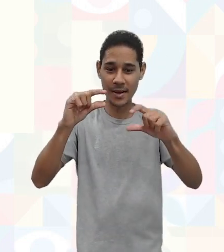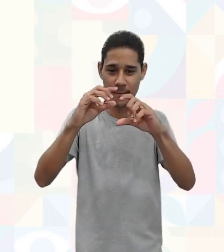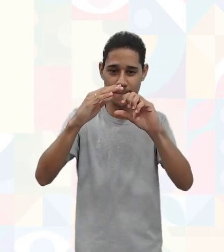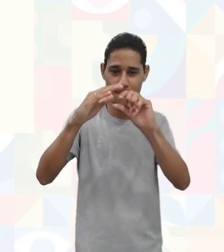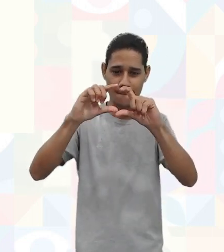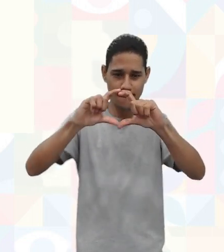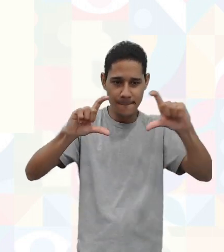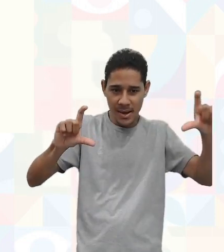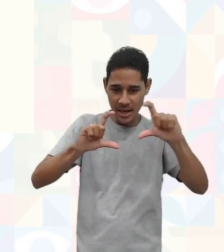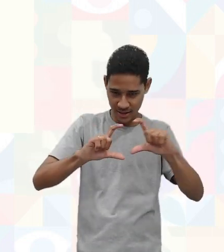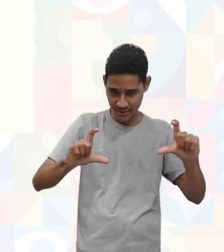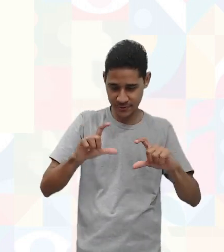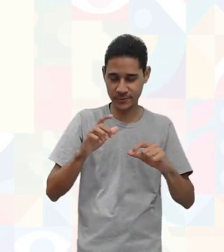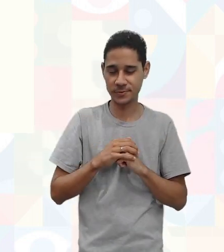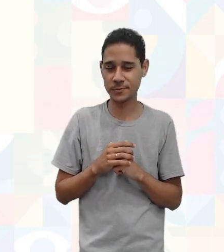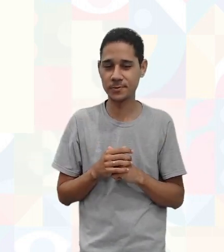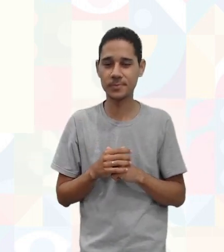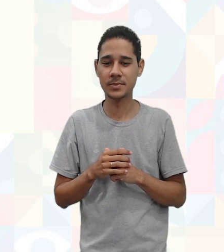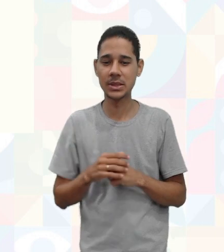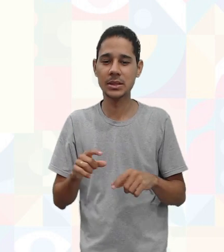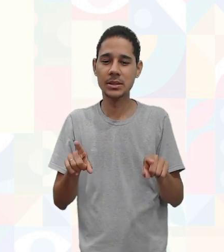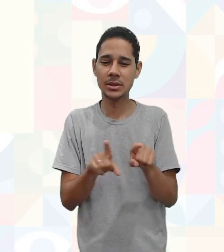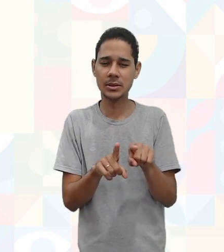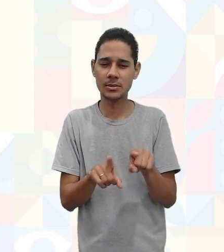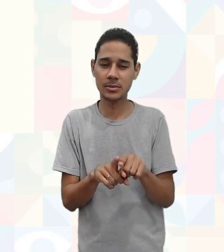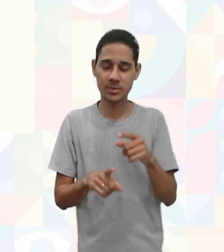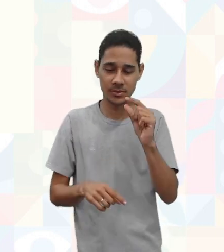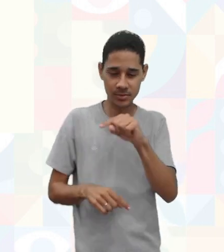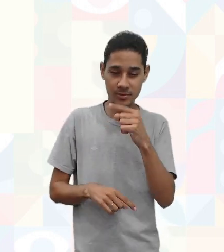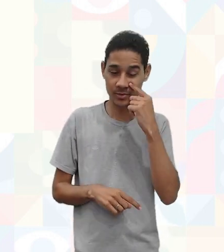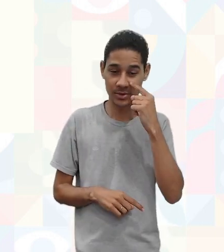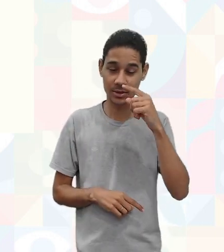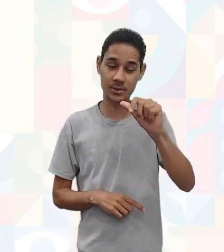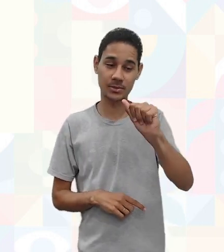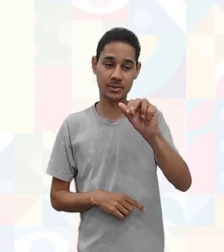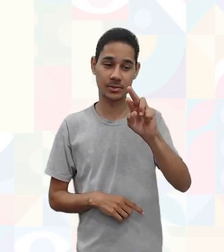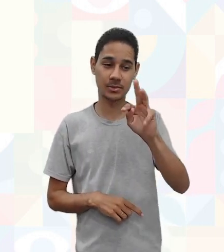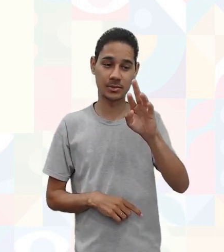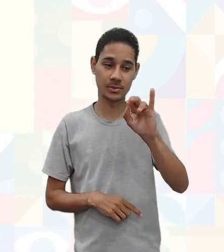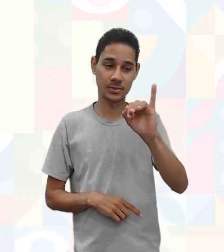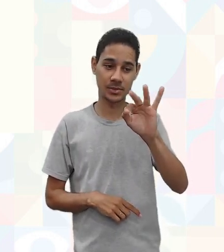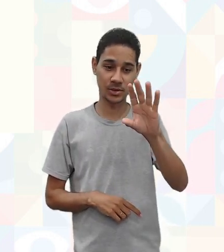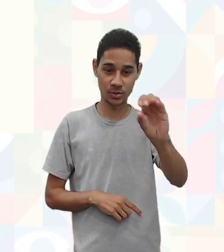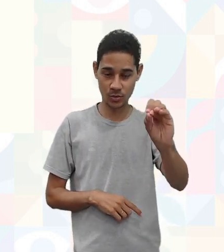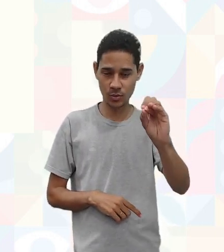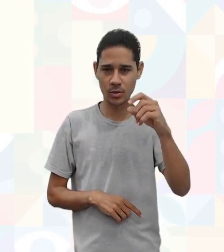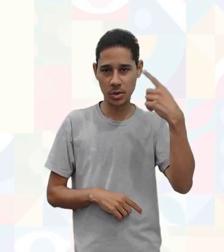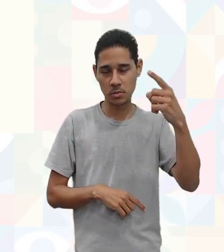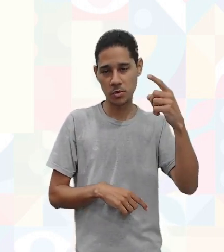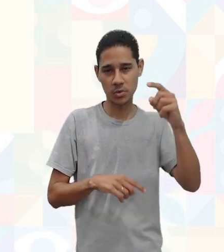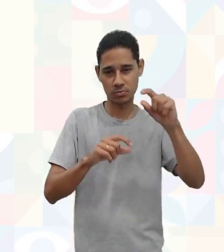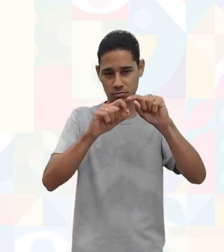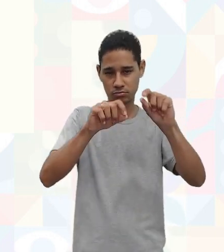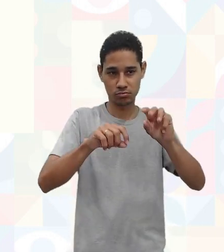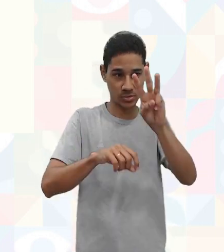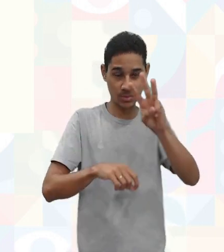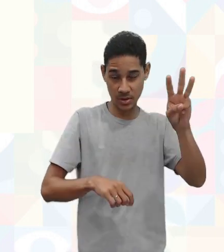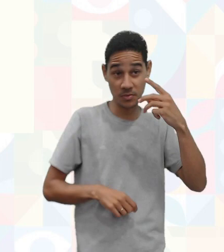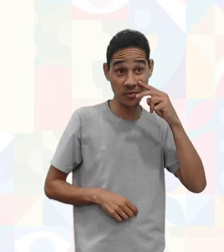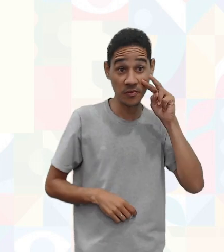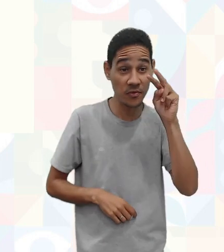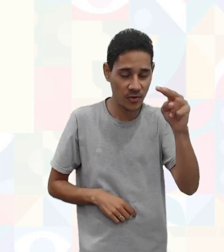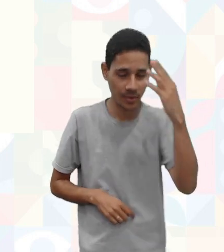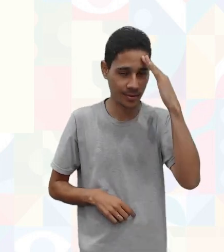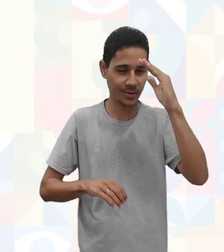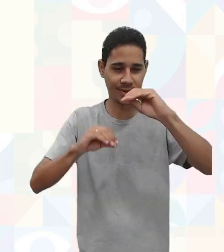Então, a gente tem a article também aqui, certo? A gente vai entender isso aqui quando visualizar a página, e a gente vai poder conversar um